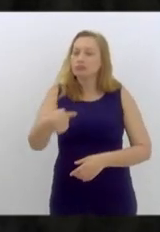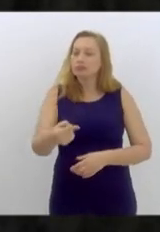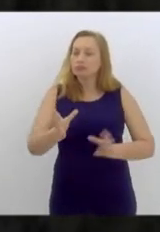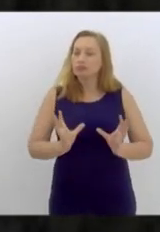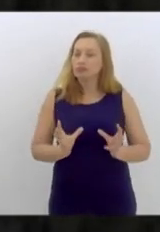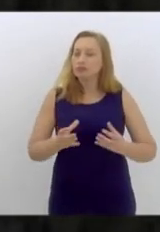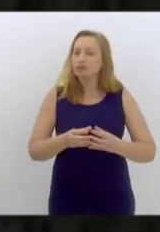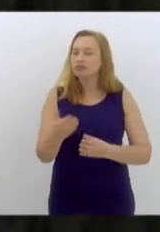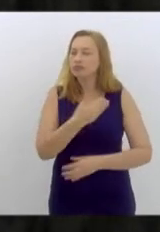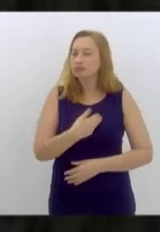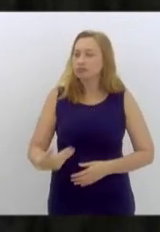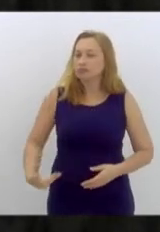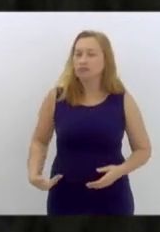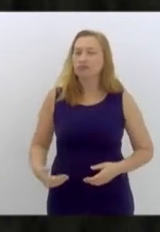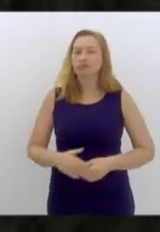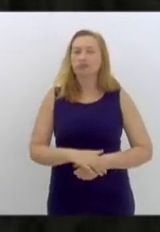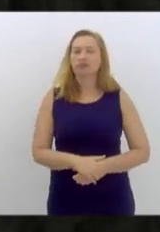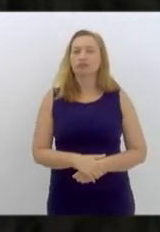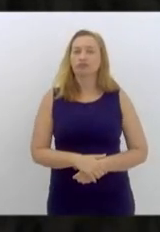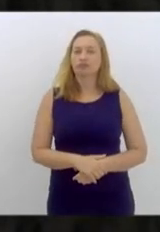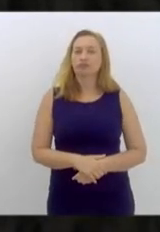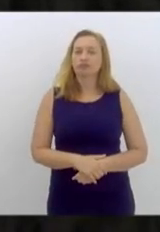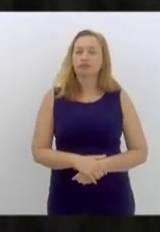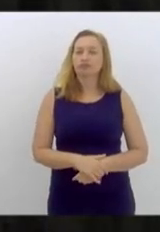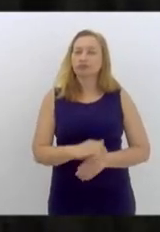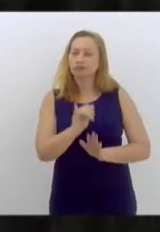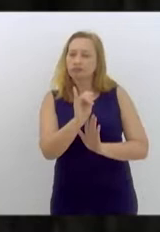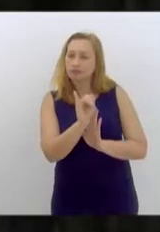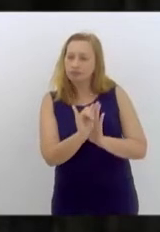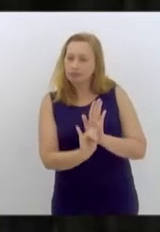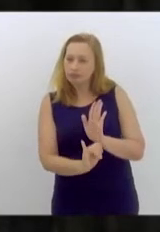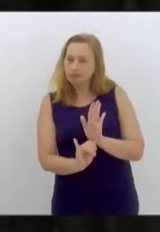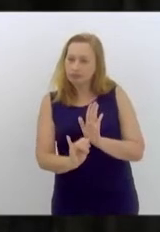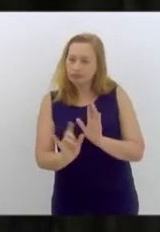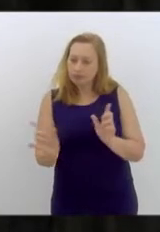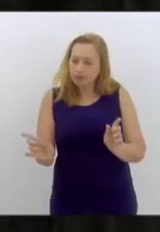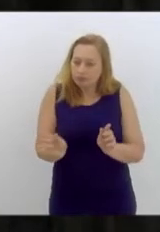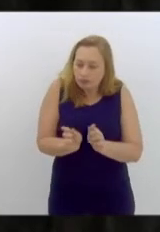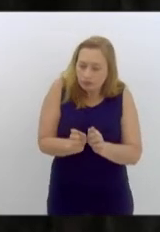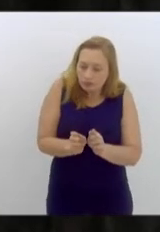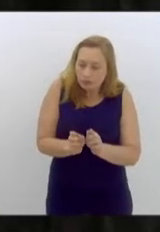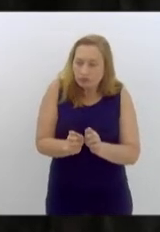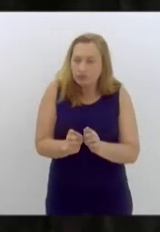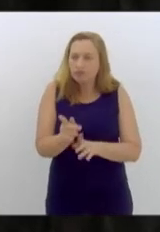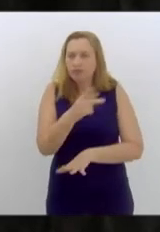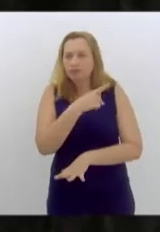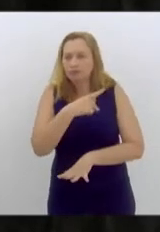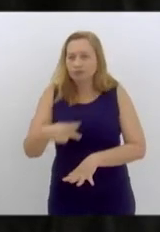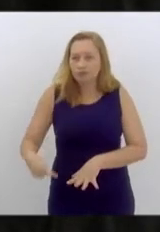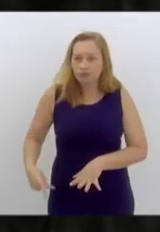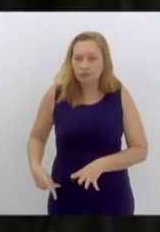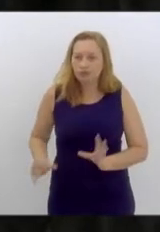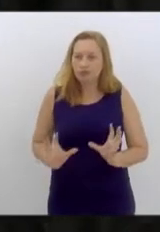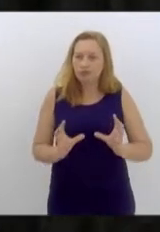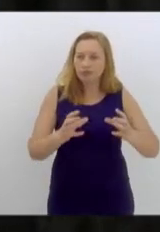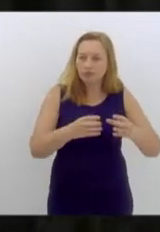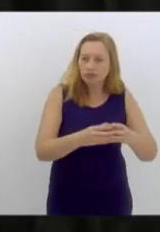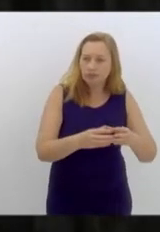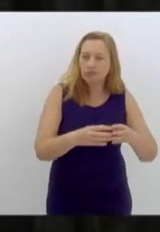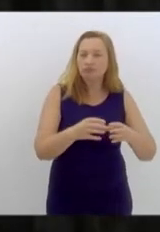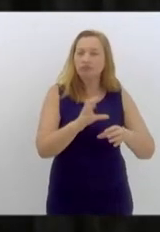pública? Se faz um pequeno relato, a presidência e a Comissão de